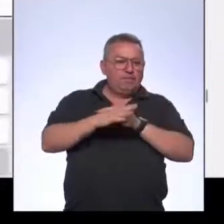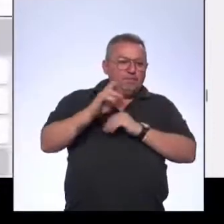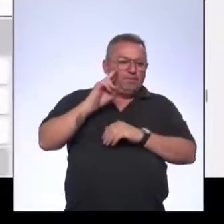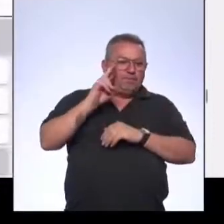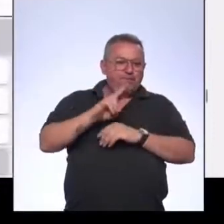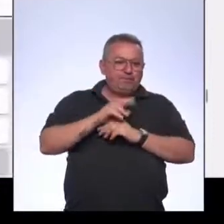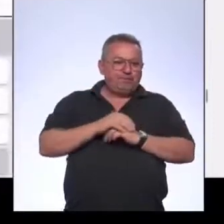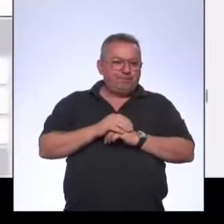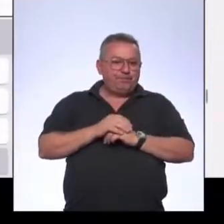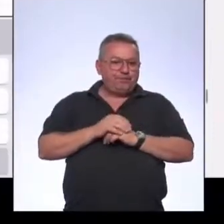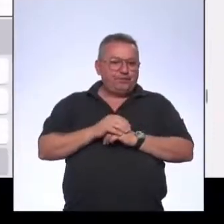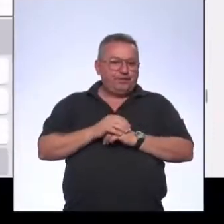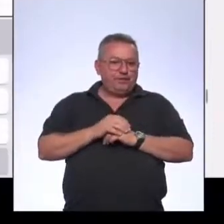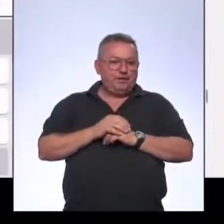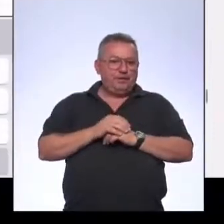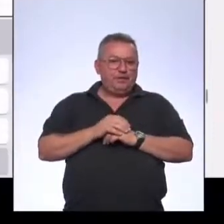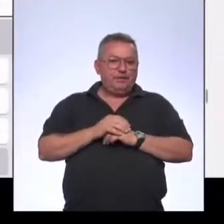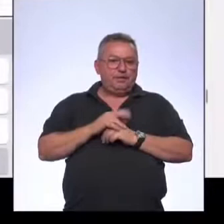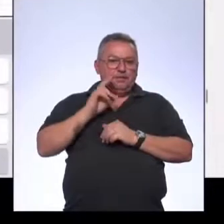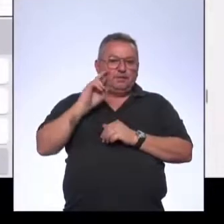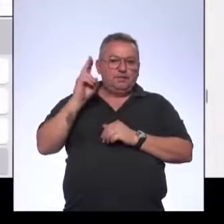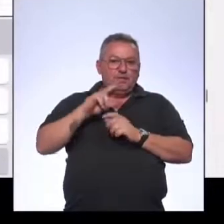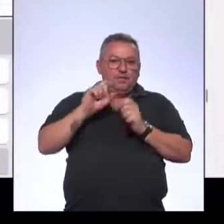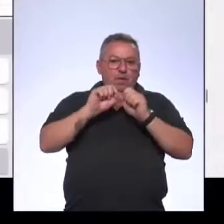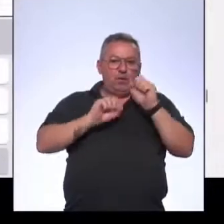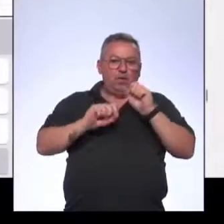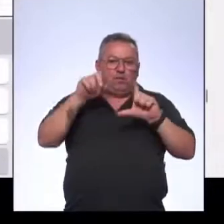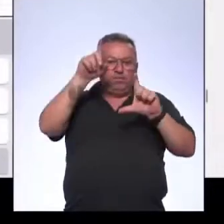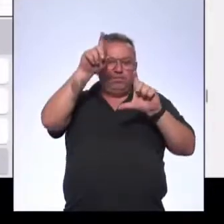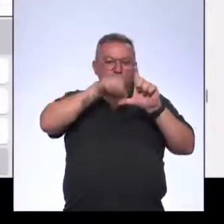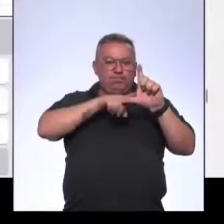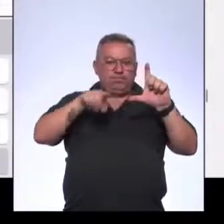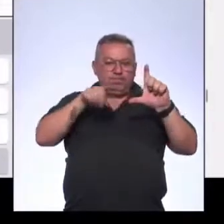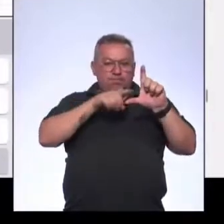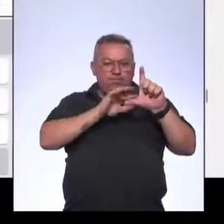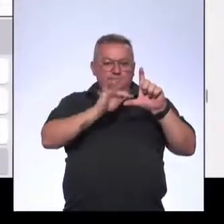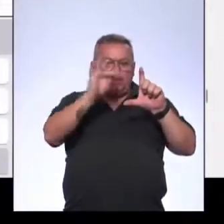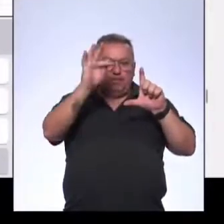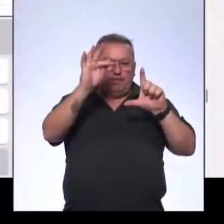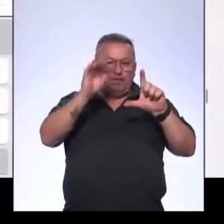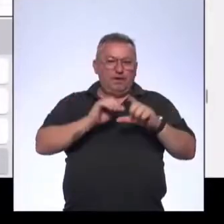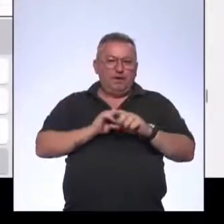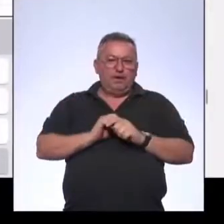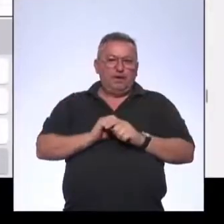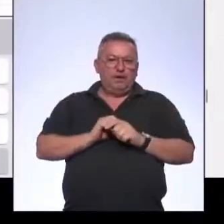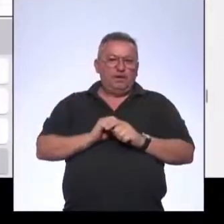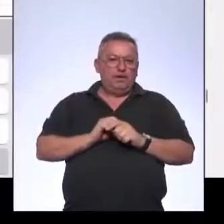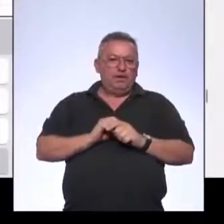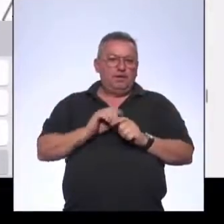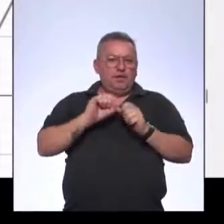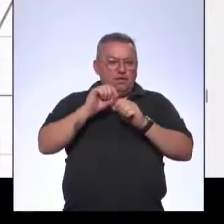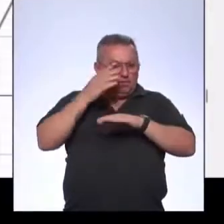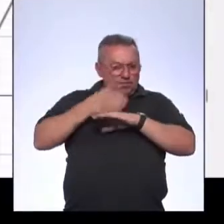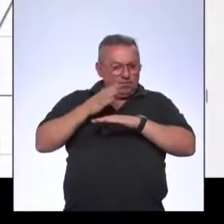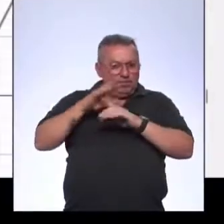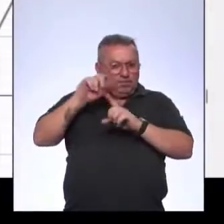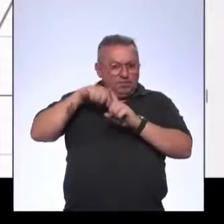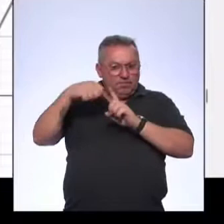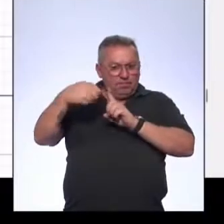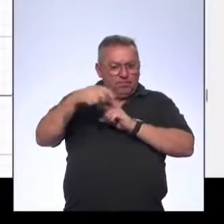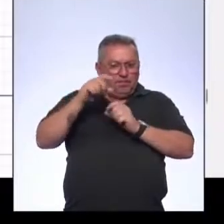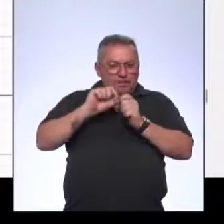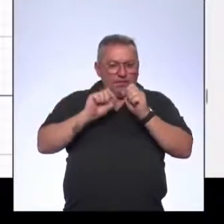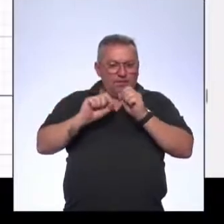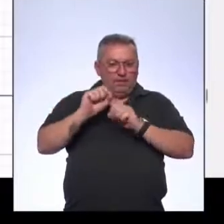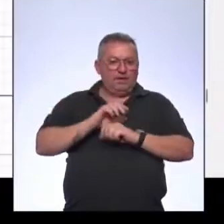aqui né vou colocar a função vou pegar o gancho desses interior né vou colocar a função 2x né que no caso foi o exercício da banana que nós fizemos